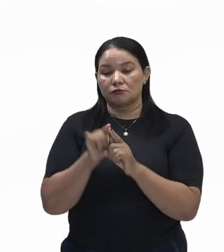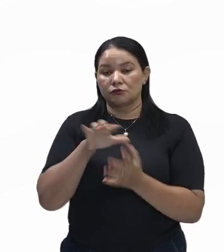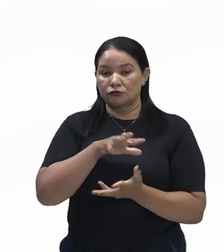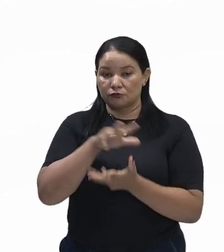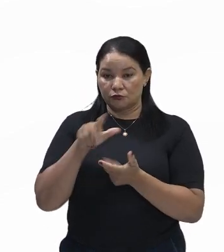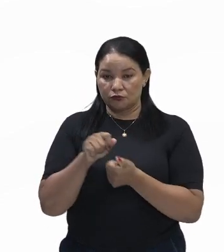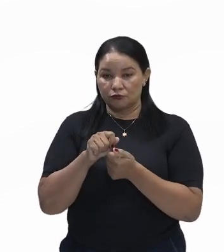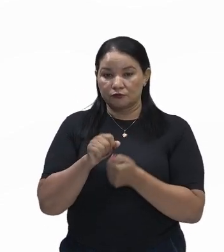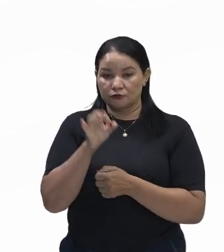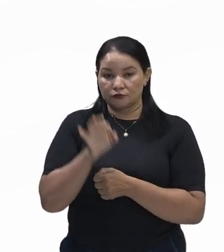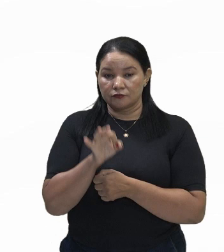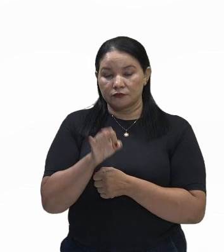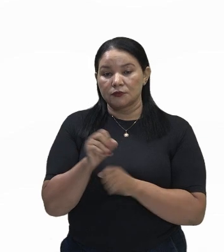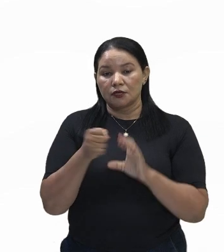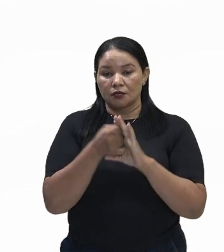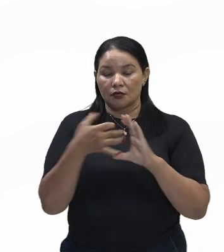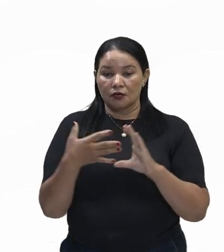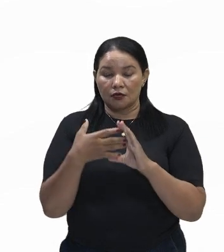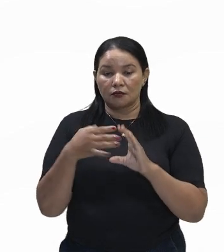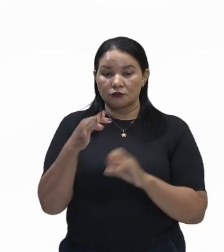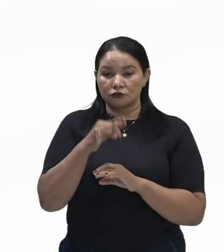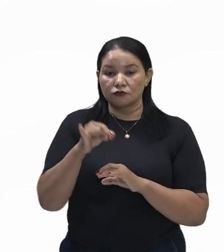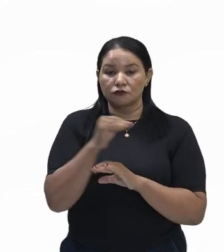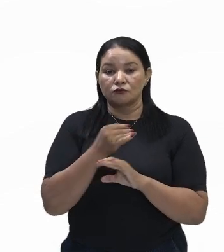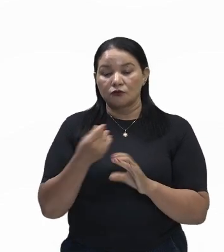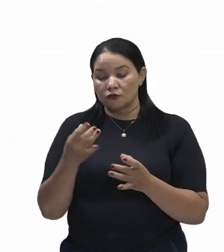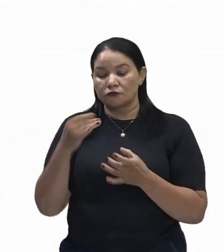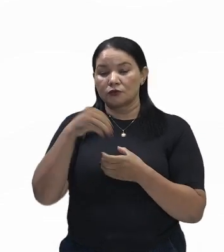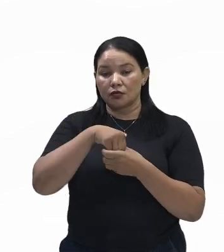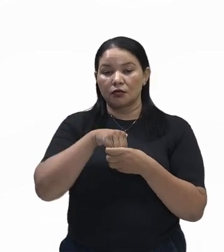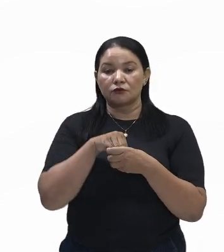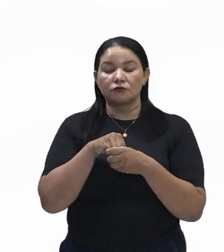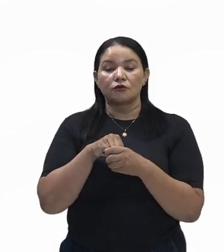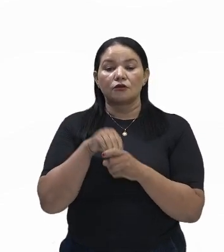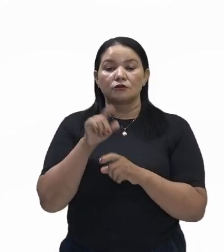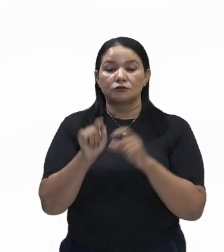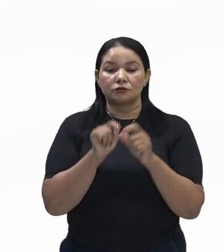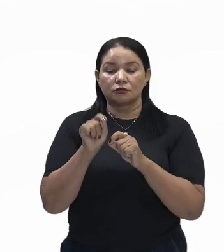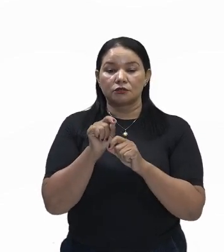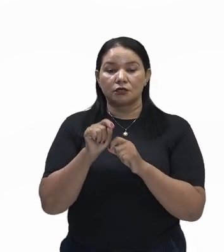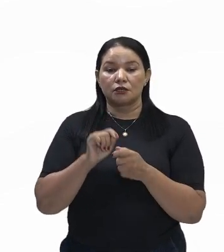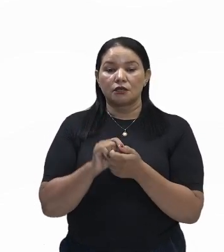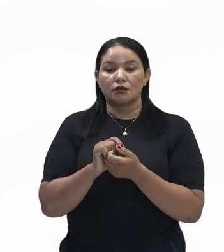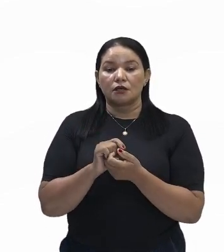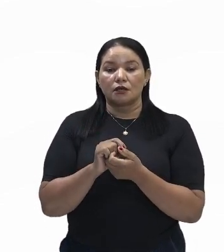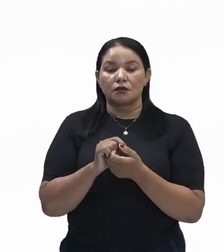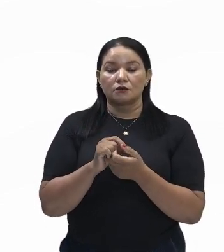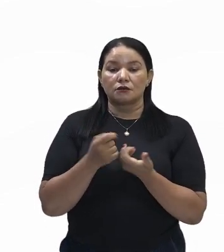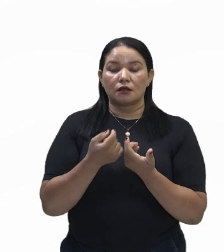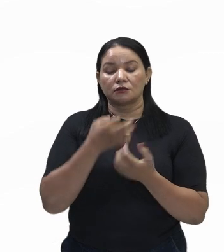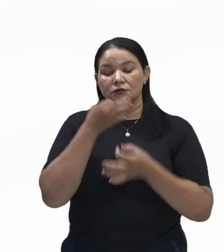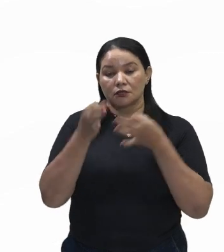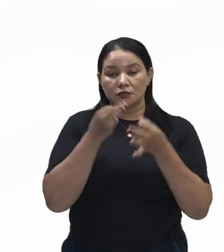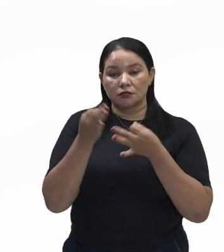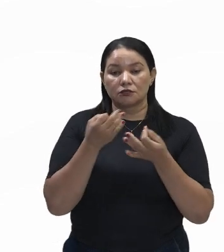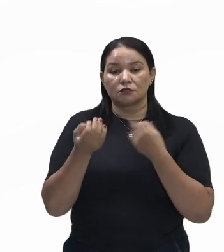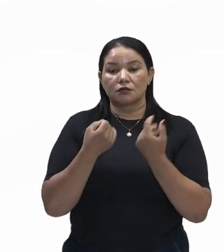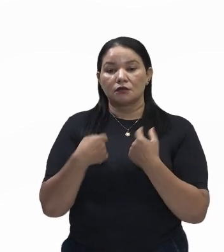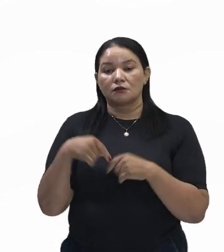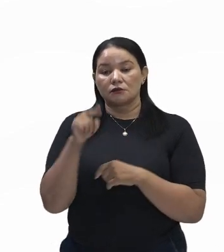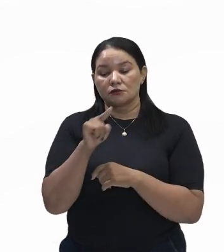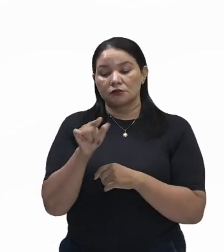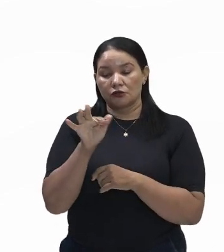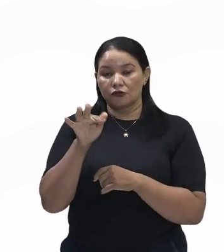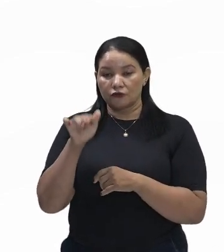certo? Então, essas características vão estar aí incumbidas, né, nas questões aí de críticas à Zona Franca.